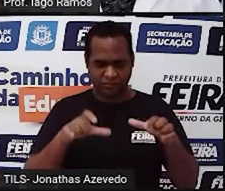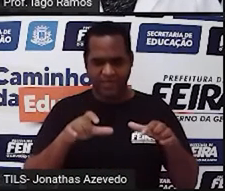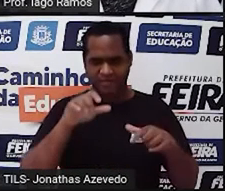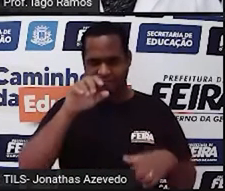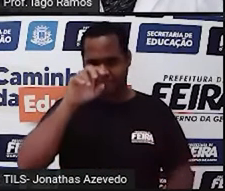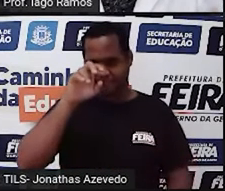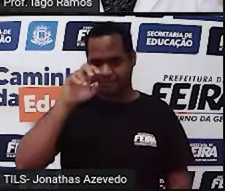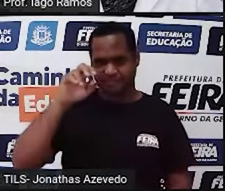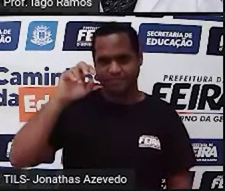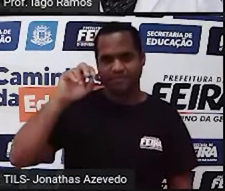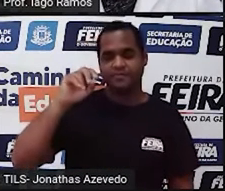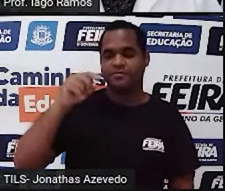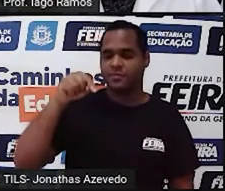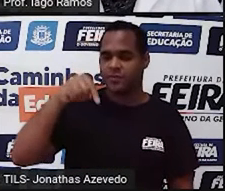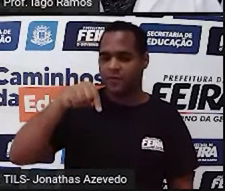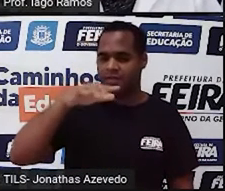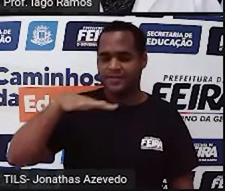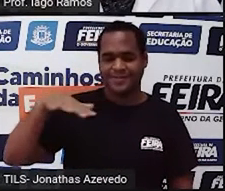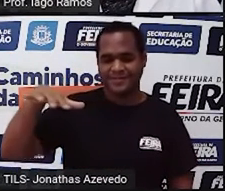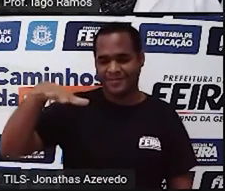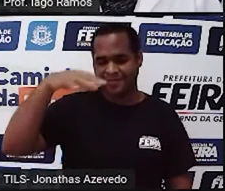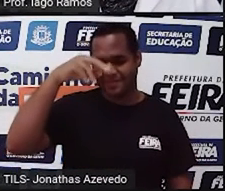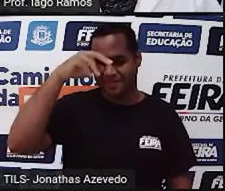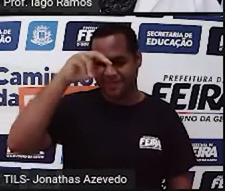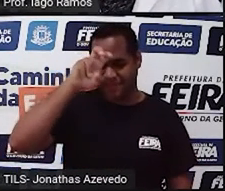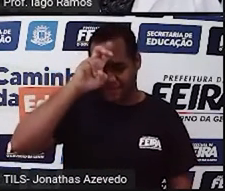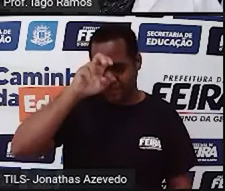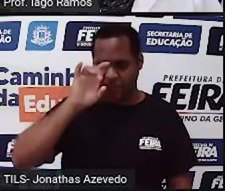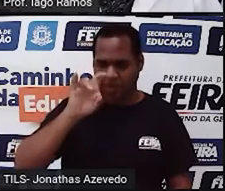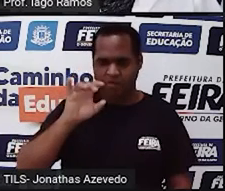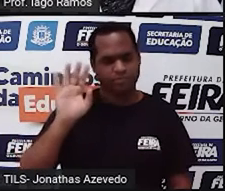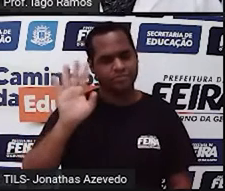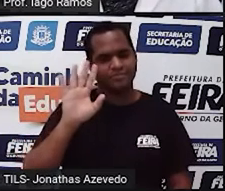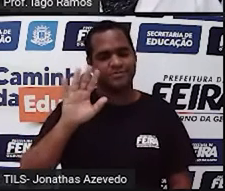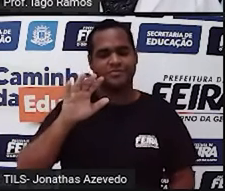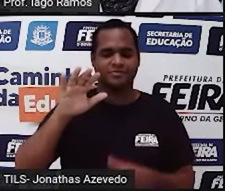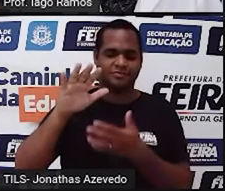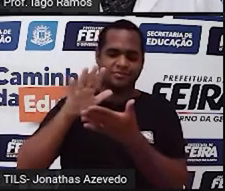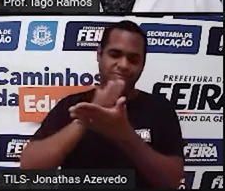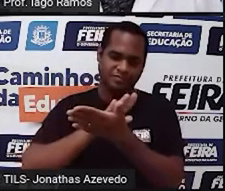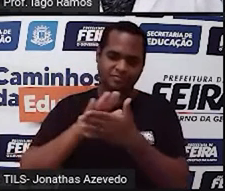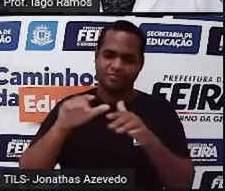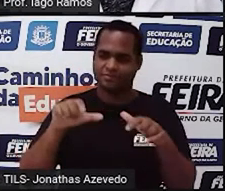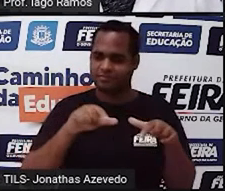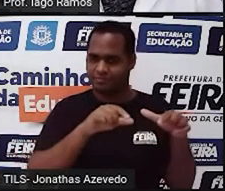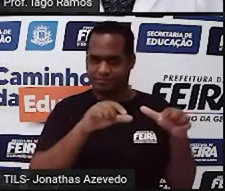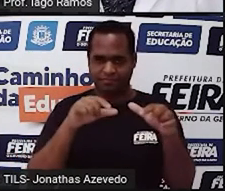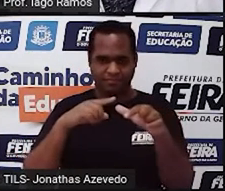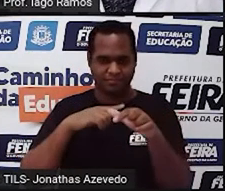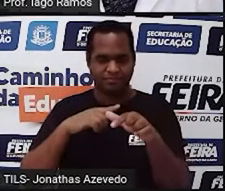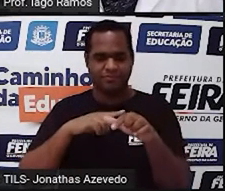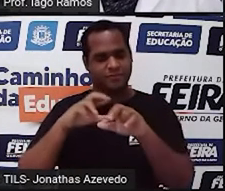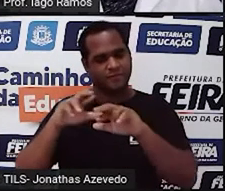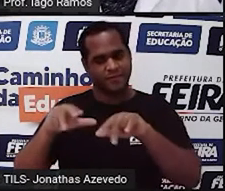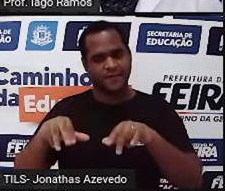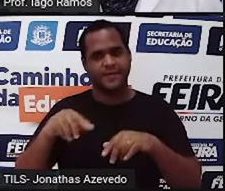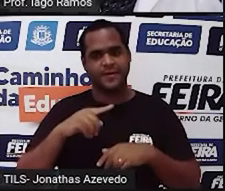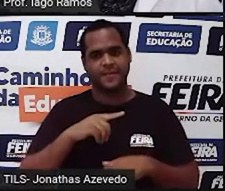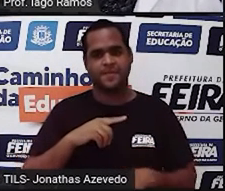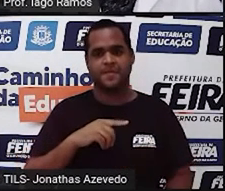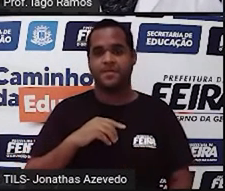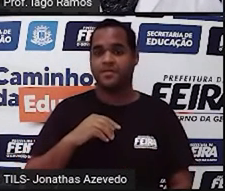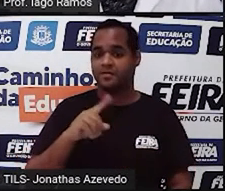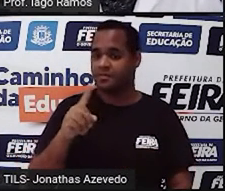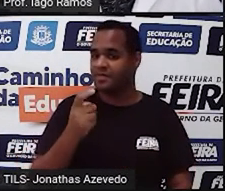É em outras partes da África também Como por exemplo o osso de ishango